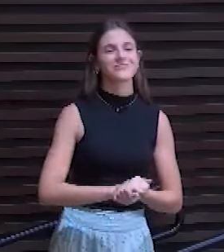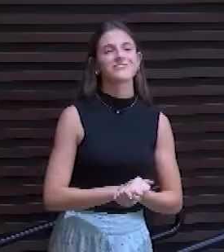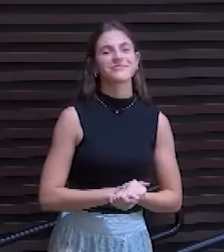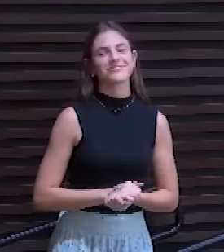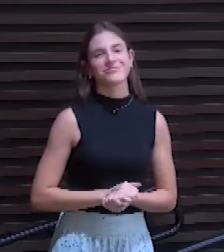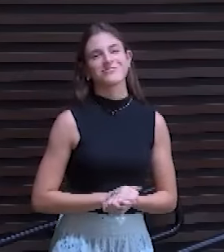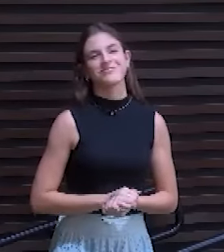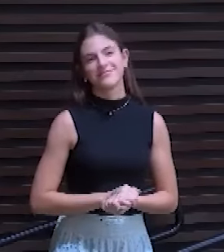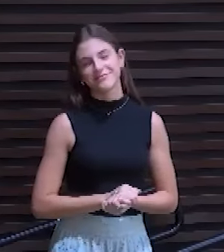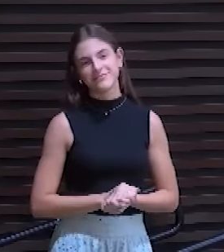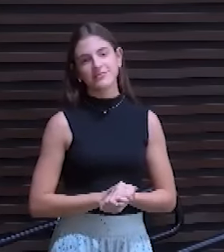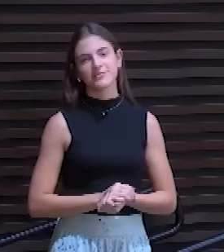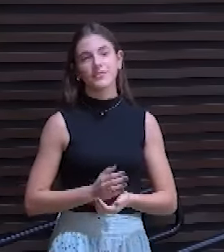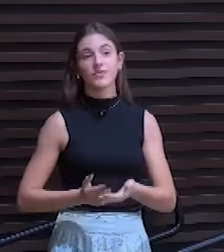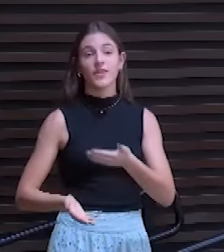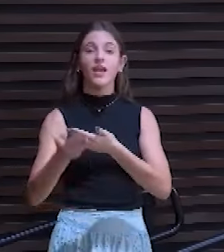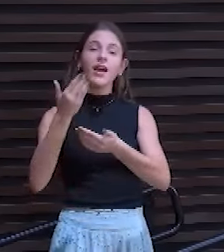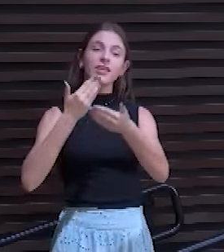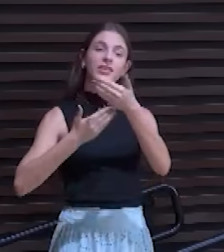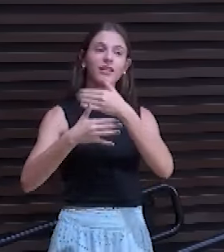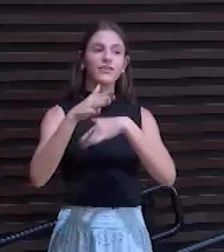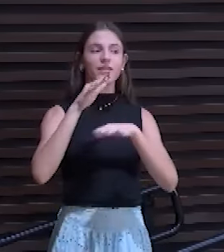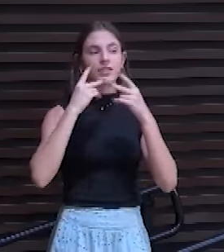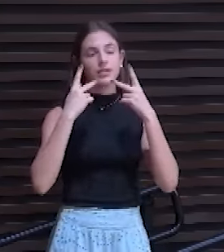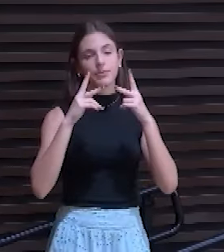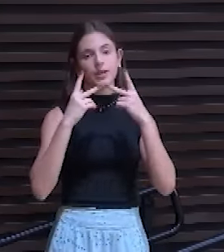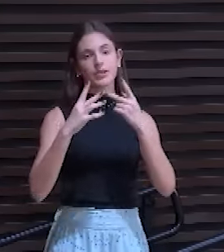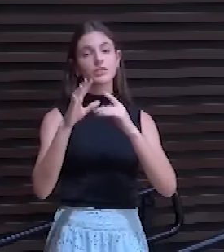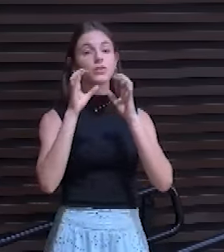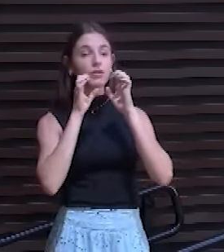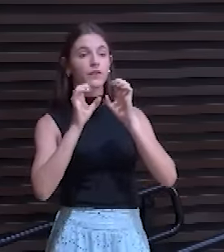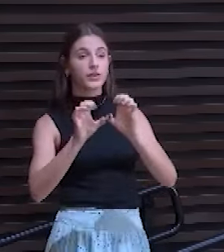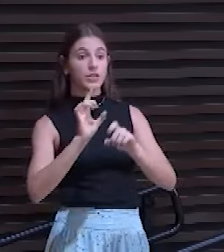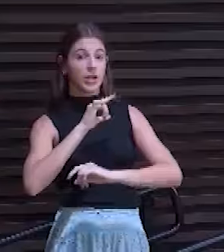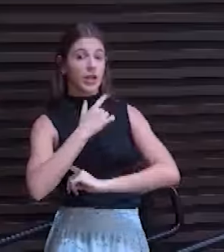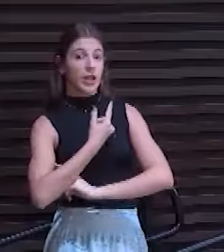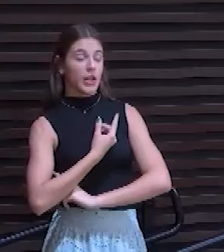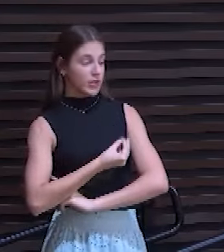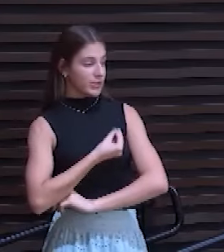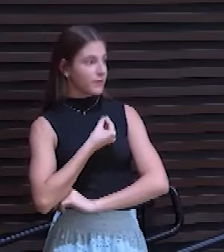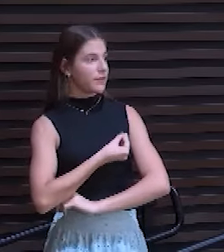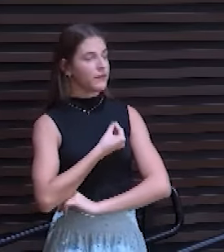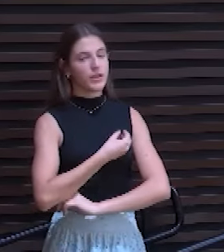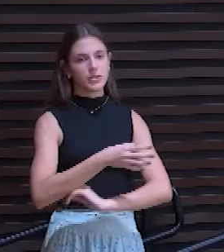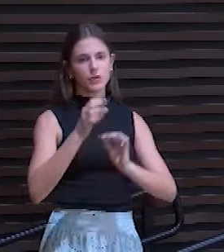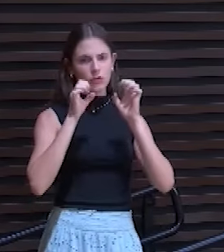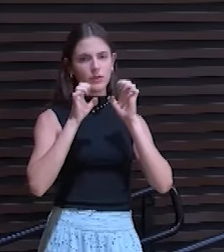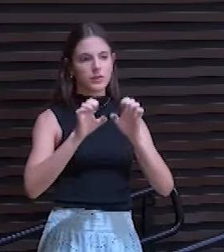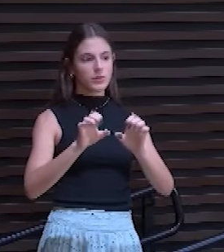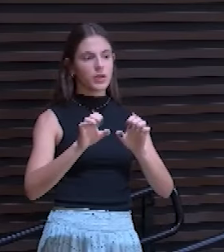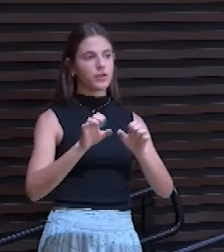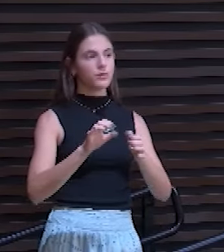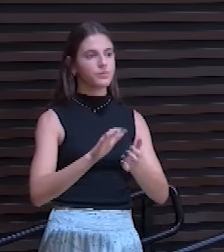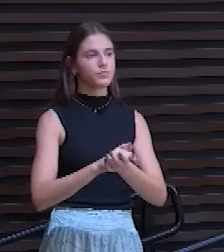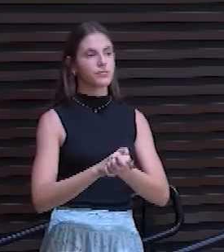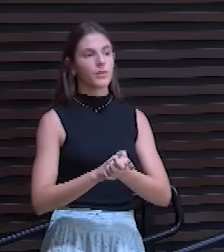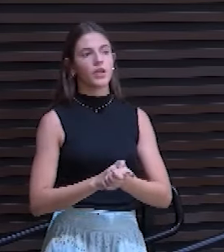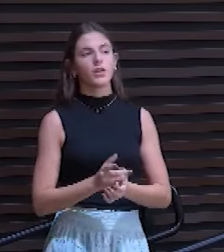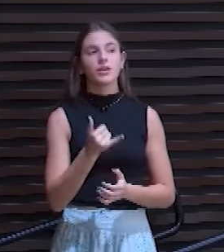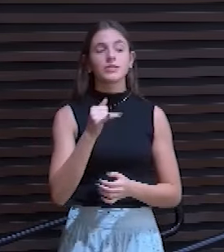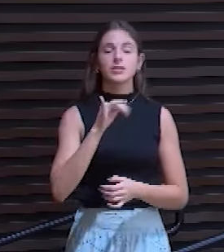Levá-los por meio da pregação do Evangelho e da nossa vivência do Evangelho. Se tem uma coisa que